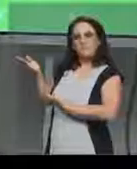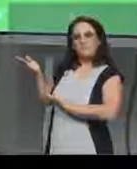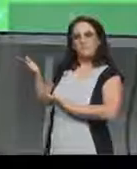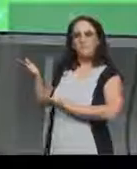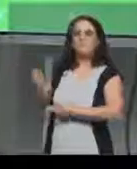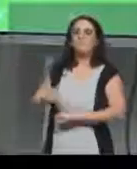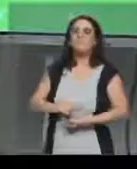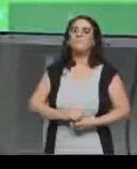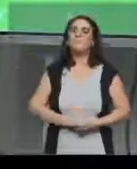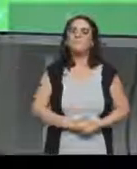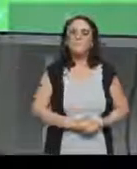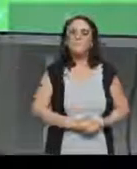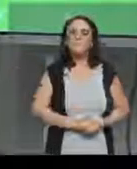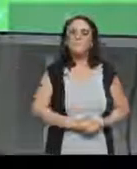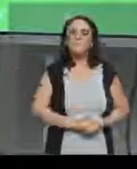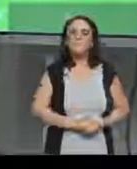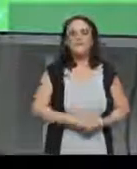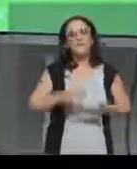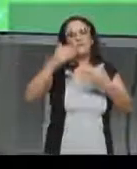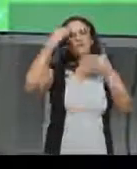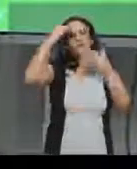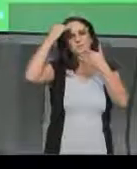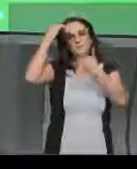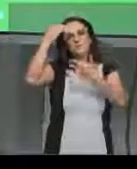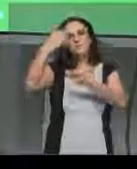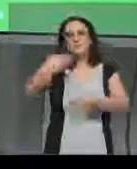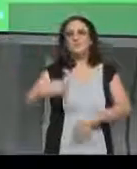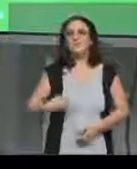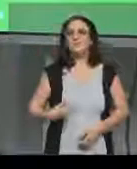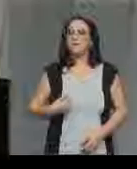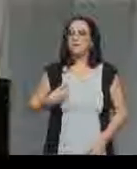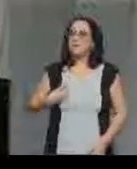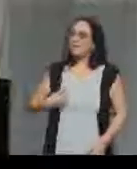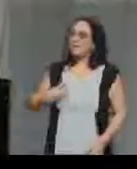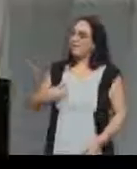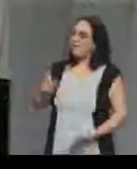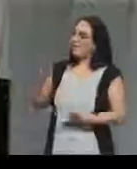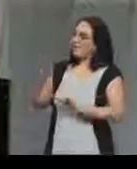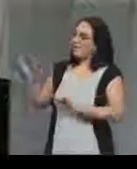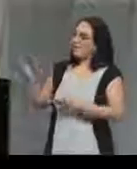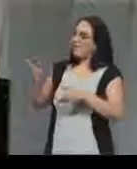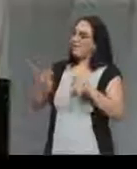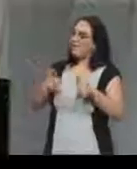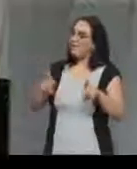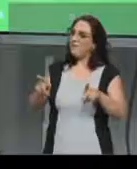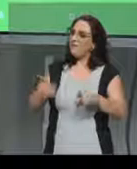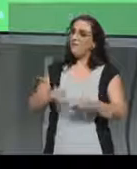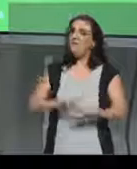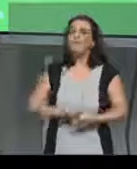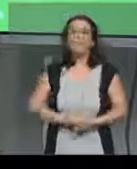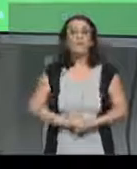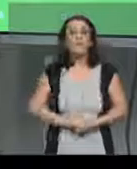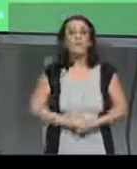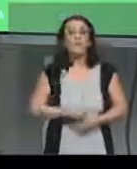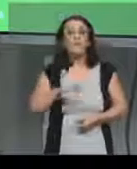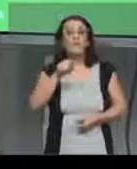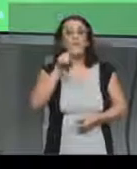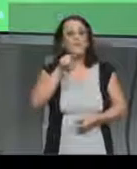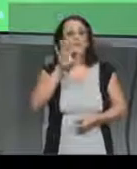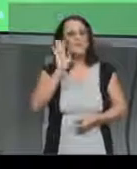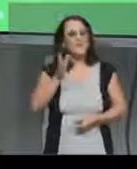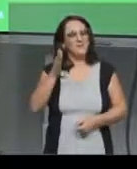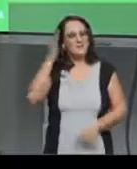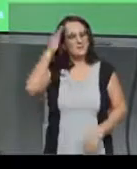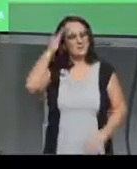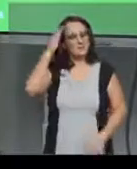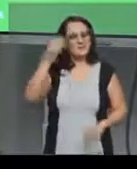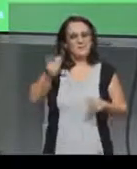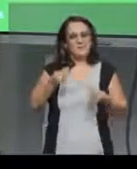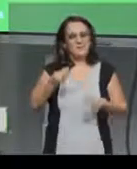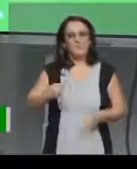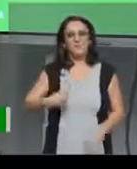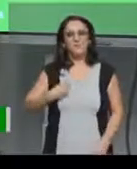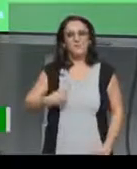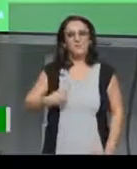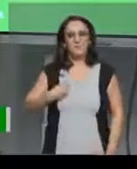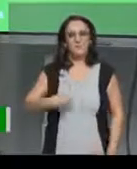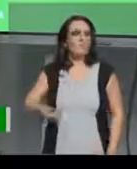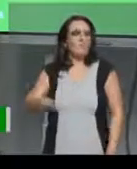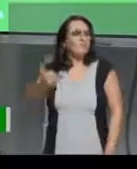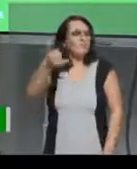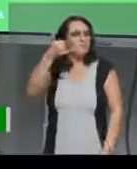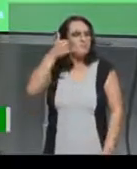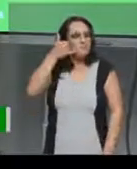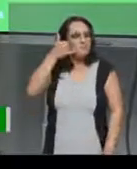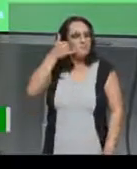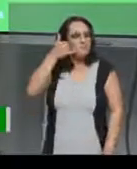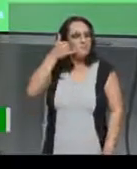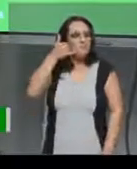bloco com a gente. Eu agradeço a presença da professora Ludmila e você, estudante, já sabe como participar. Ligue para o nosso